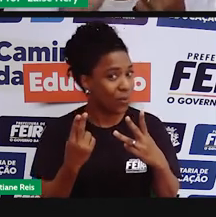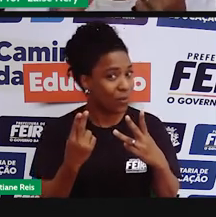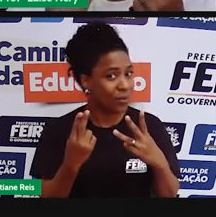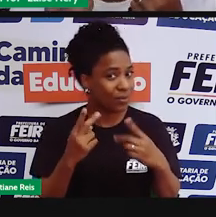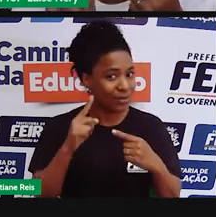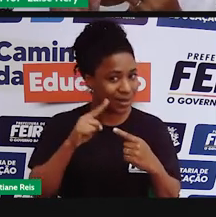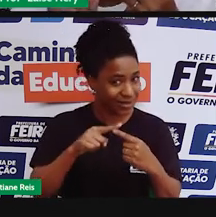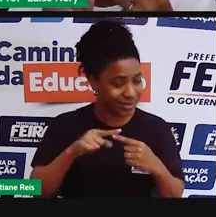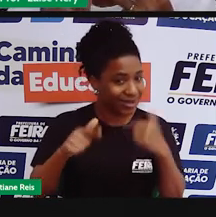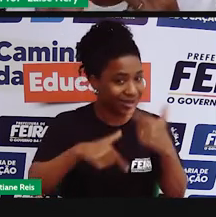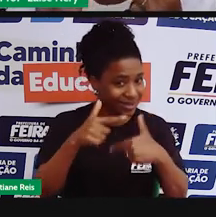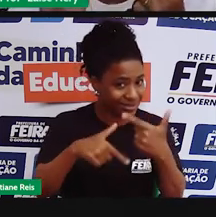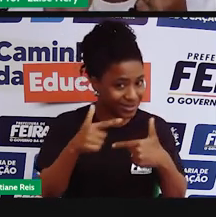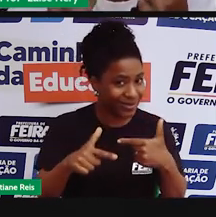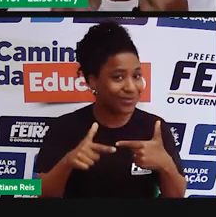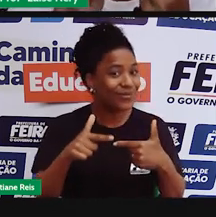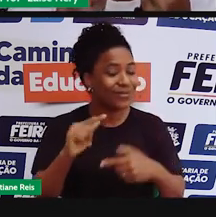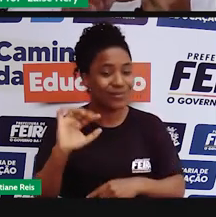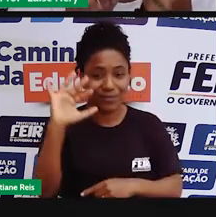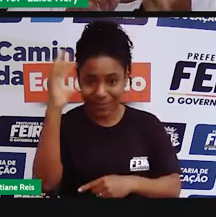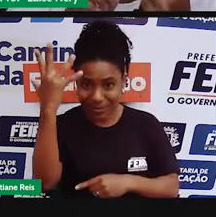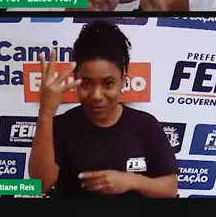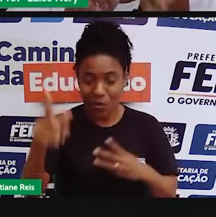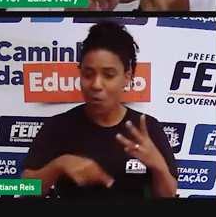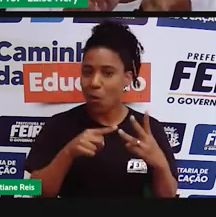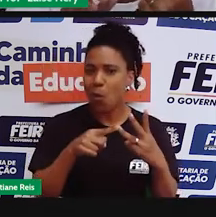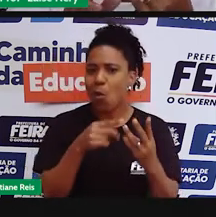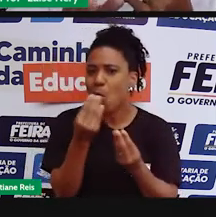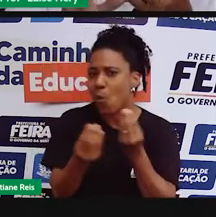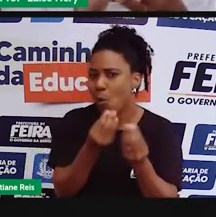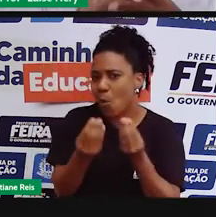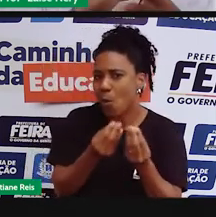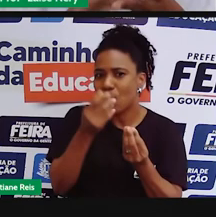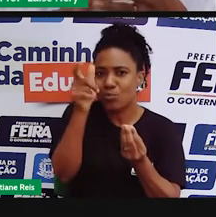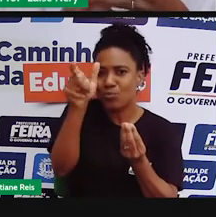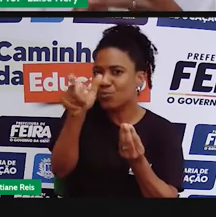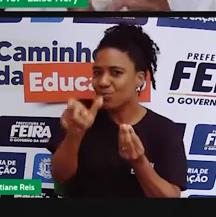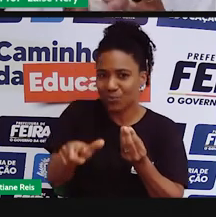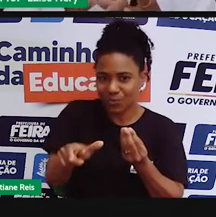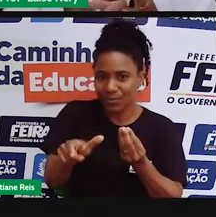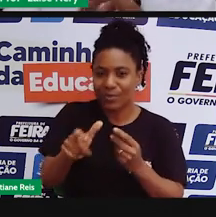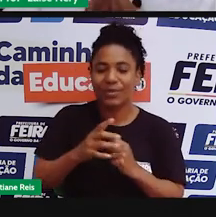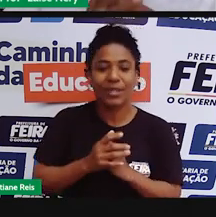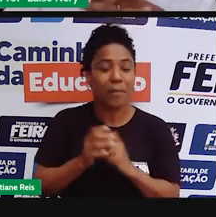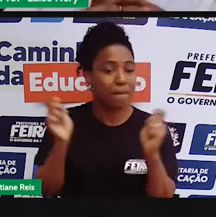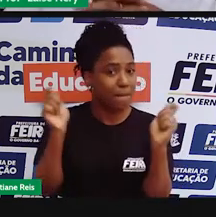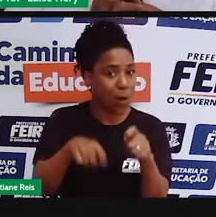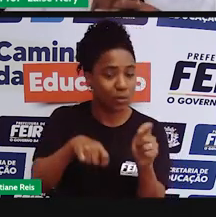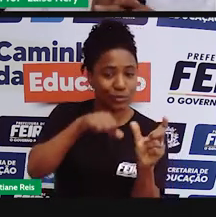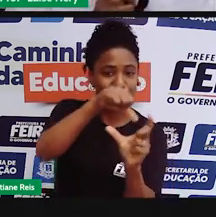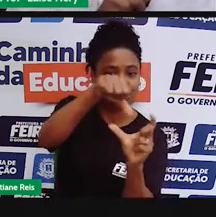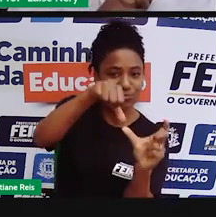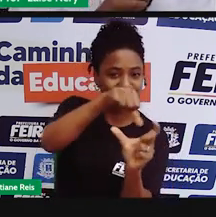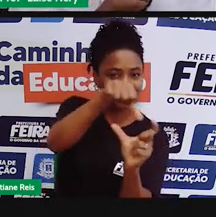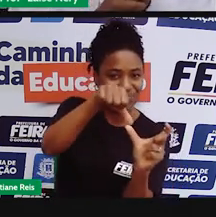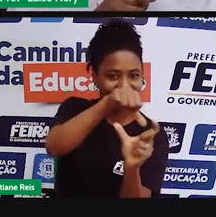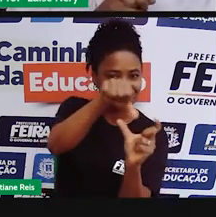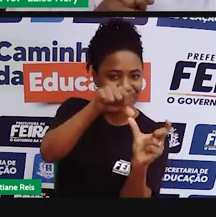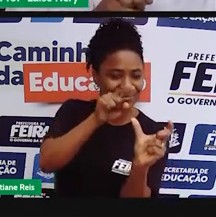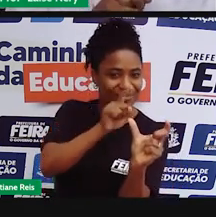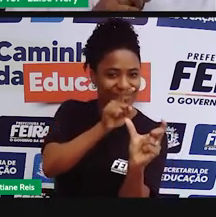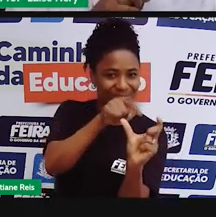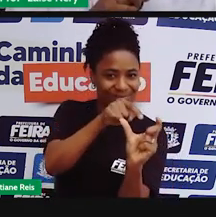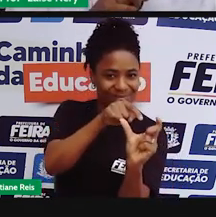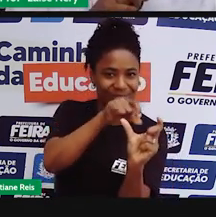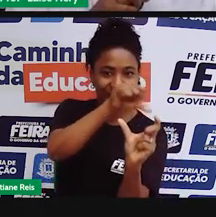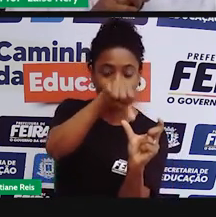Ação, fenômeno da natureza ou um estado. E que eles podem se flexionar, ou seja, eles